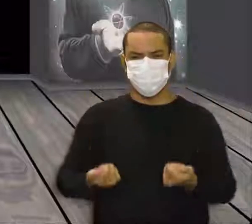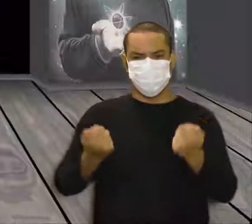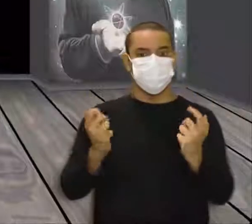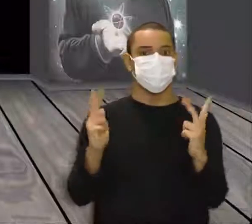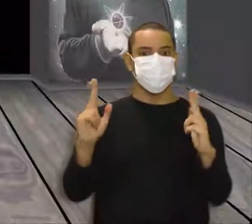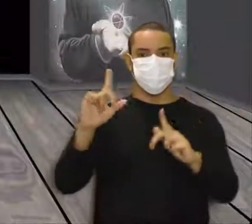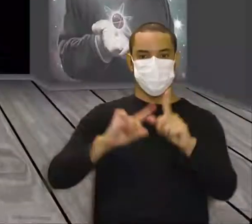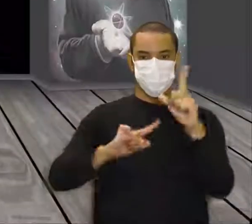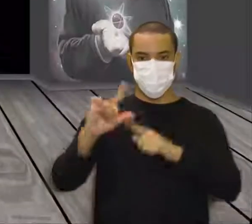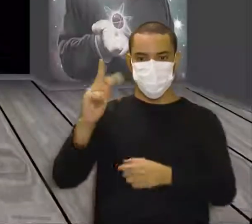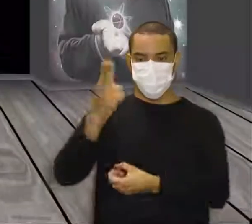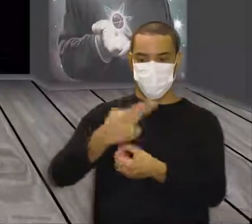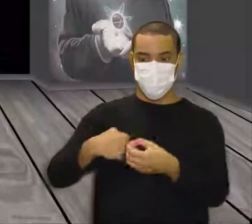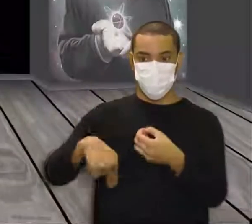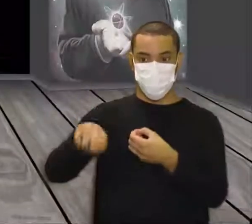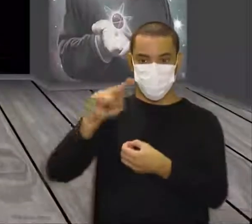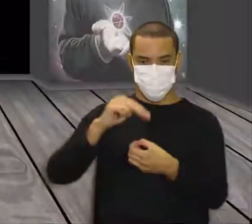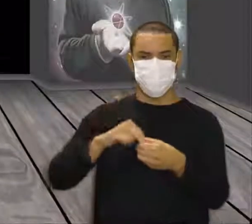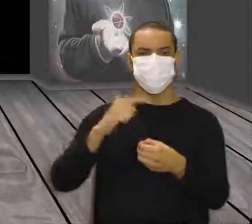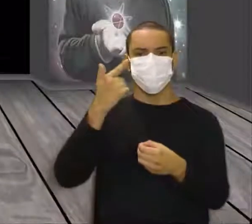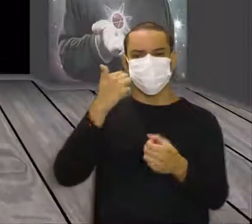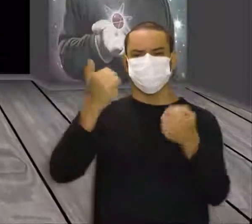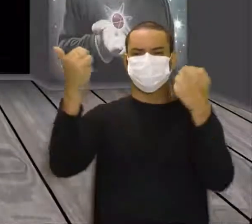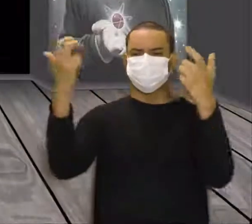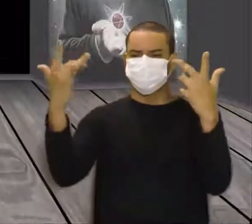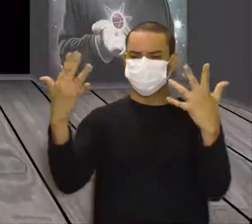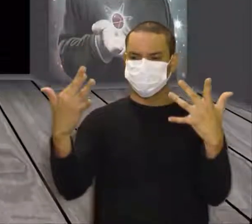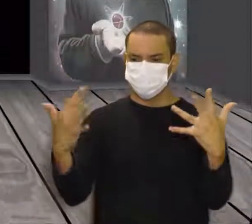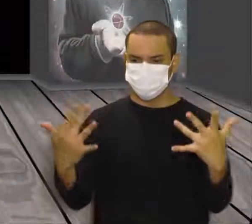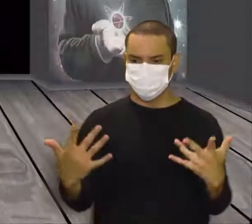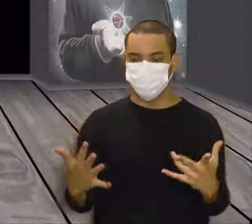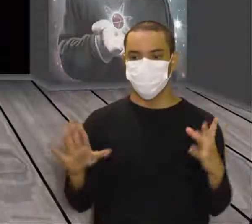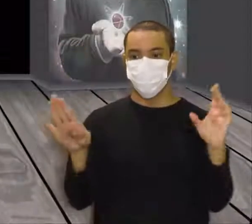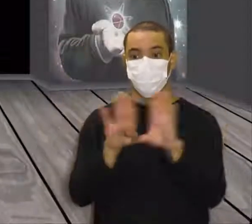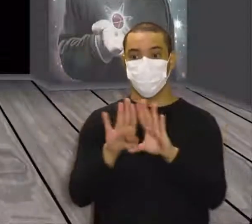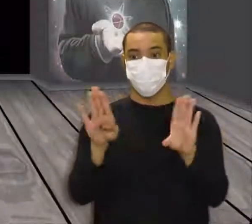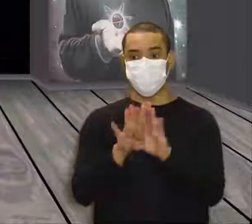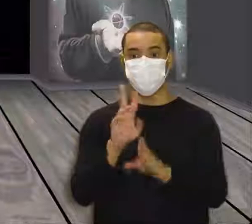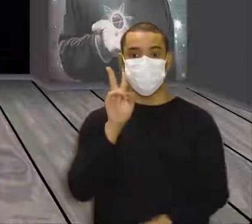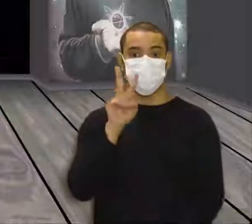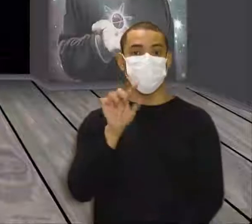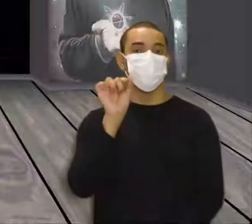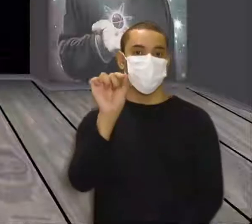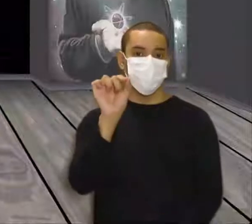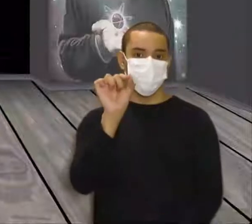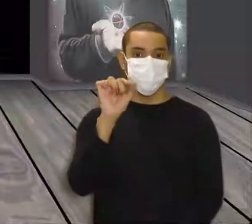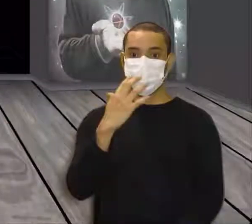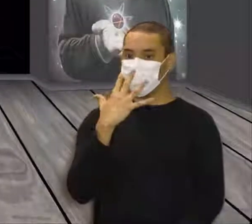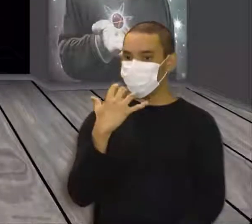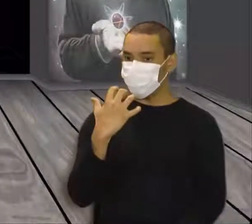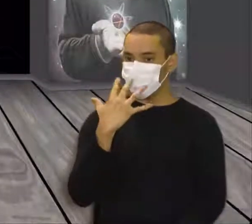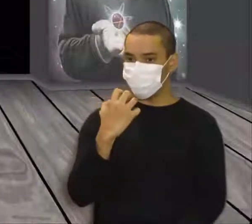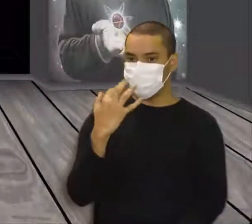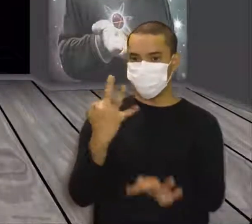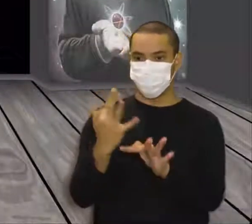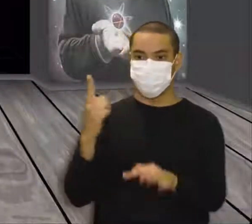nêutrons. Então, nós vimos a definição, nós vimos também que foi prevista lá por Einstein